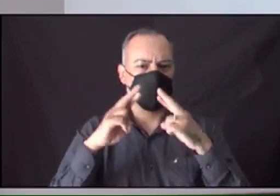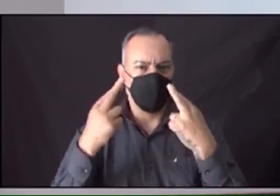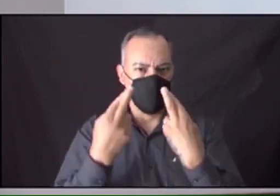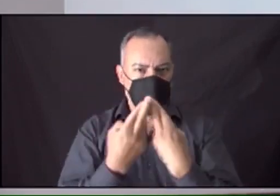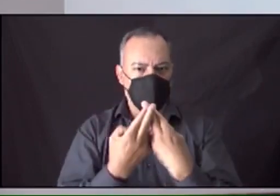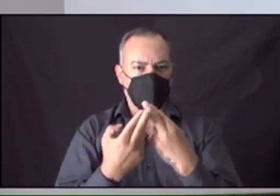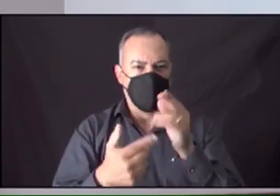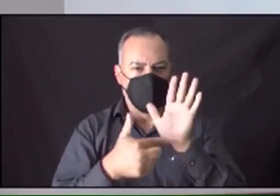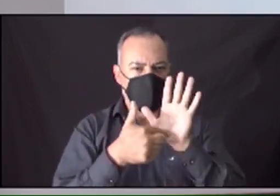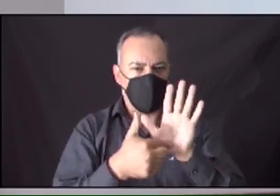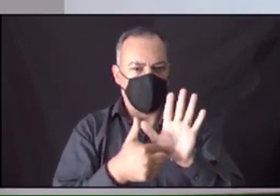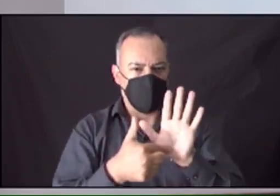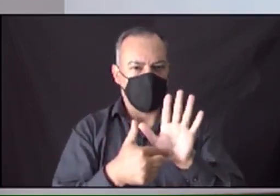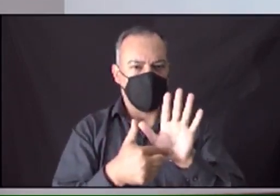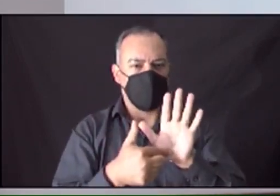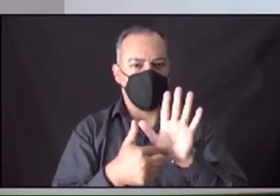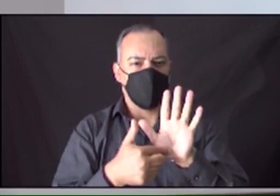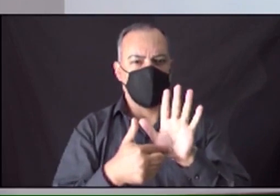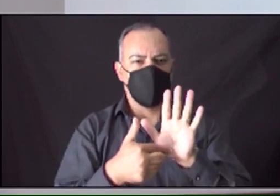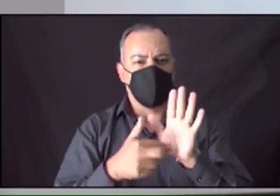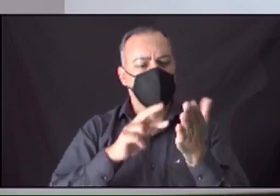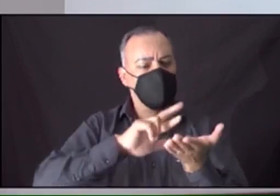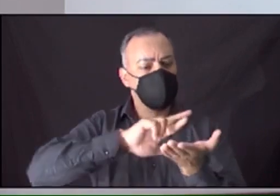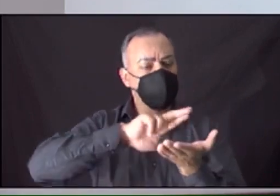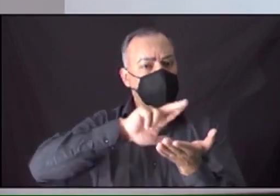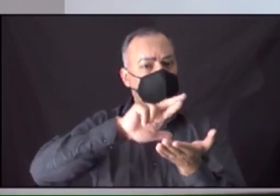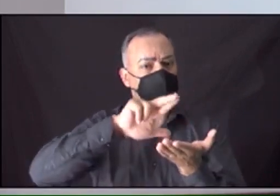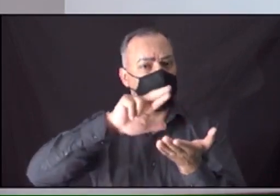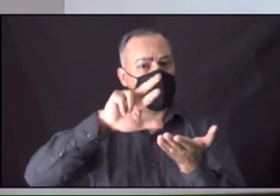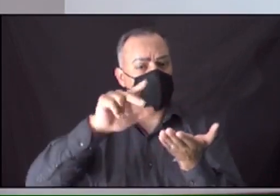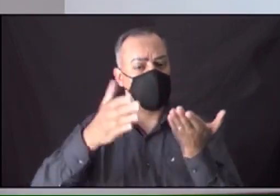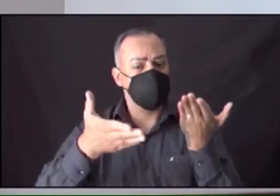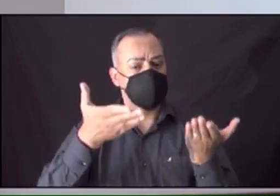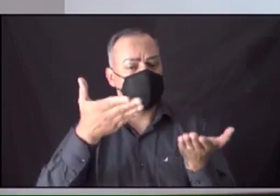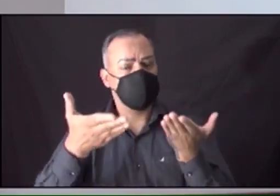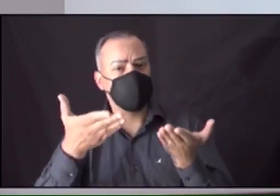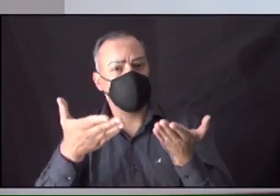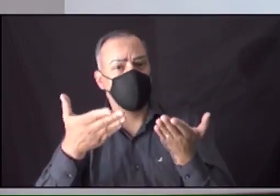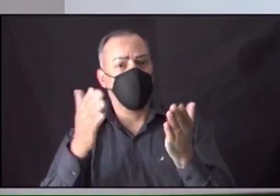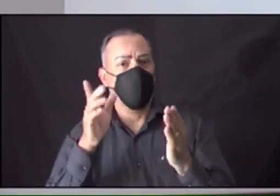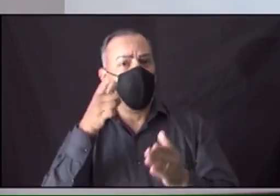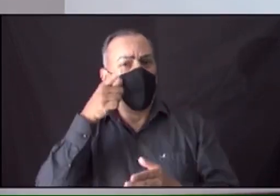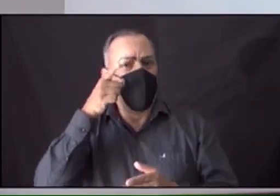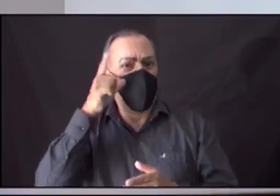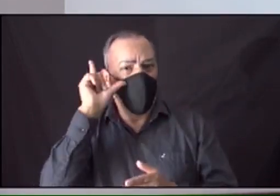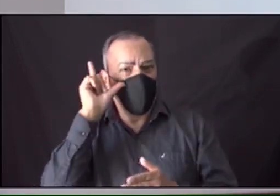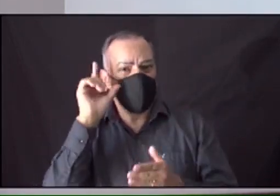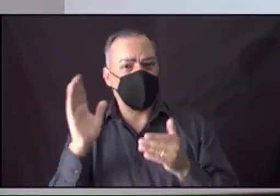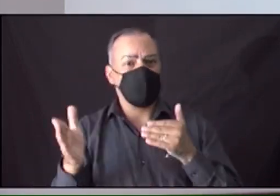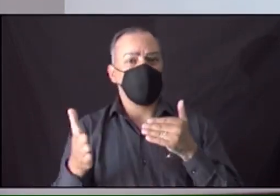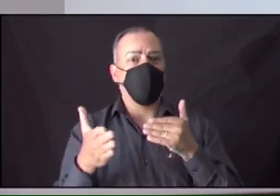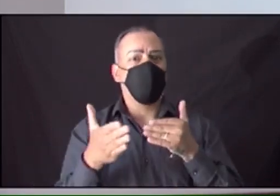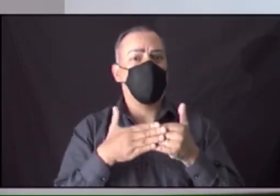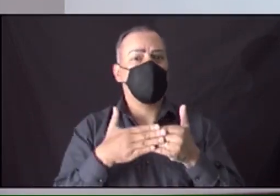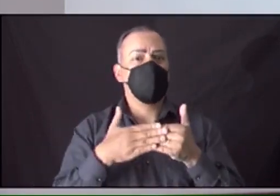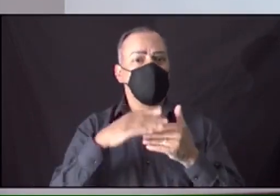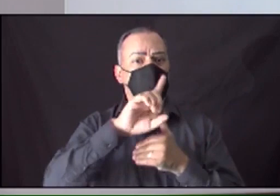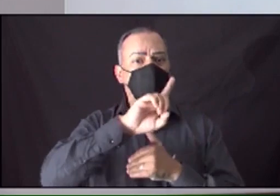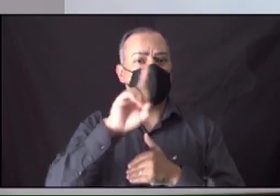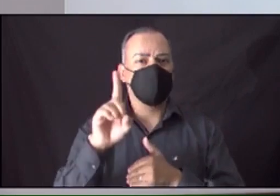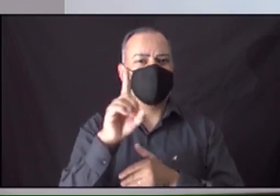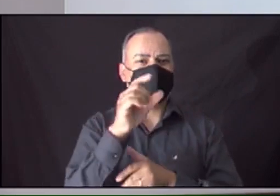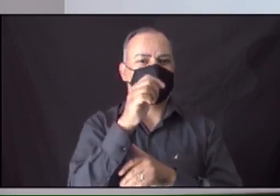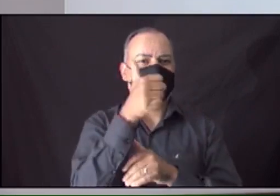apresentar, tivemos várias oscilações na procura. Ontem fechamos o dia com 106